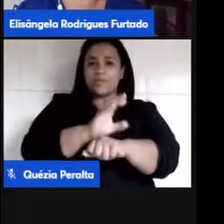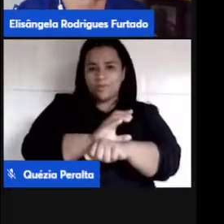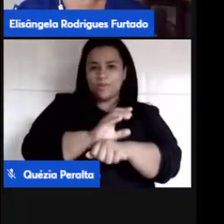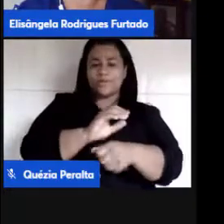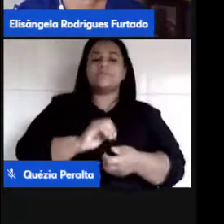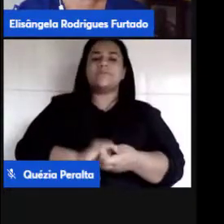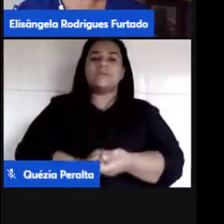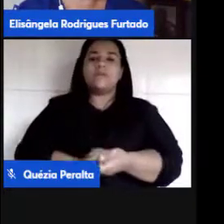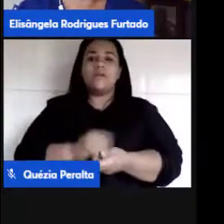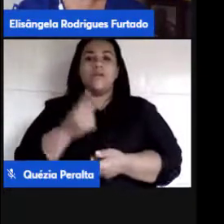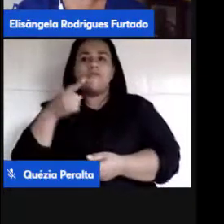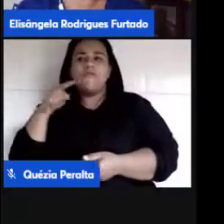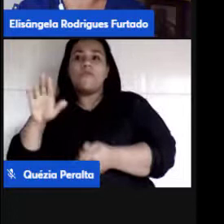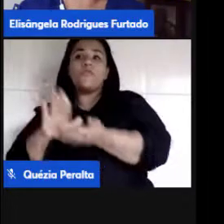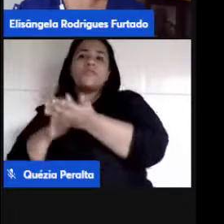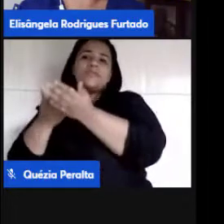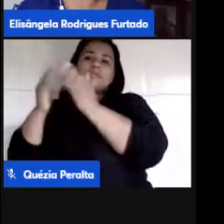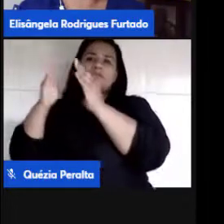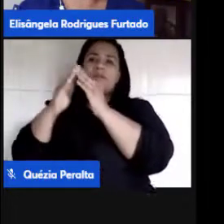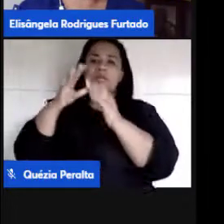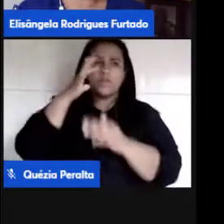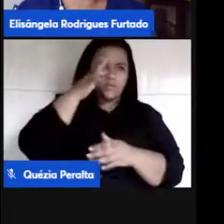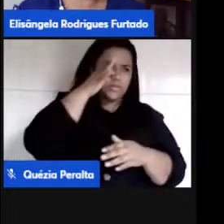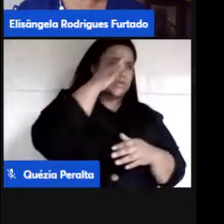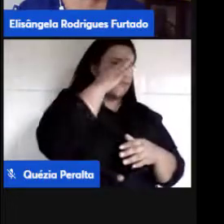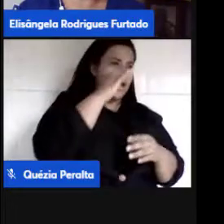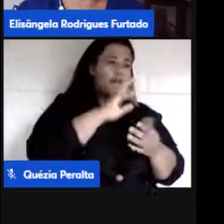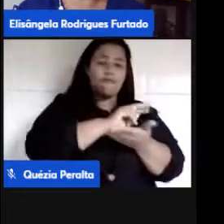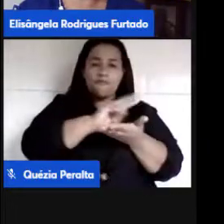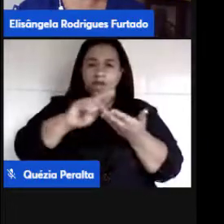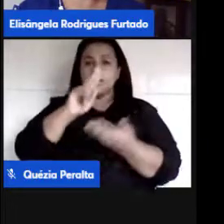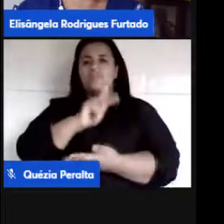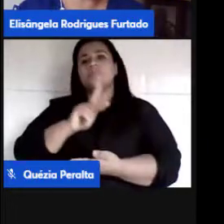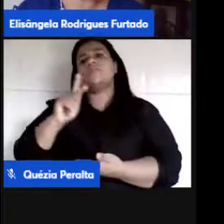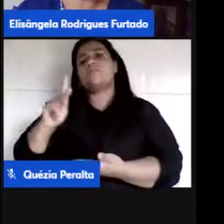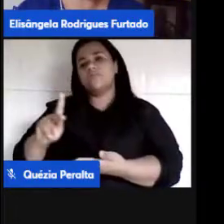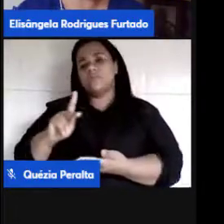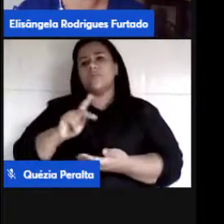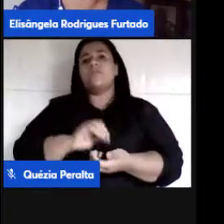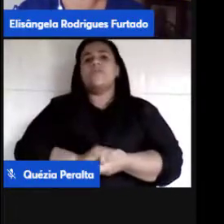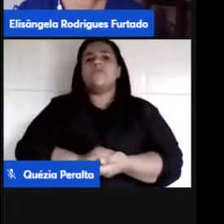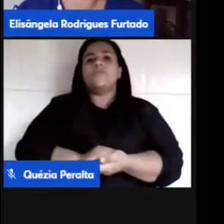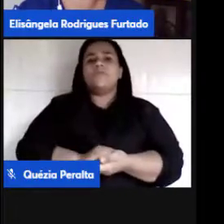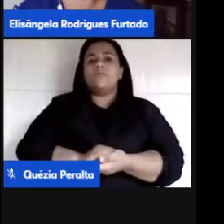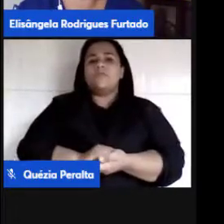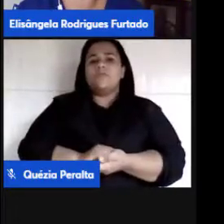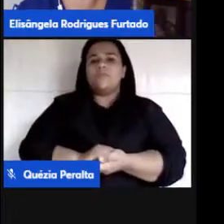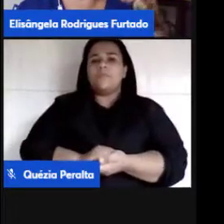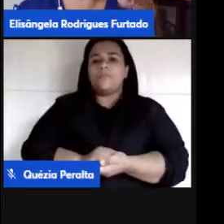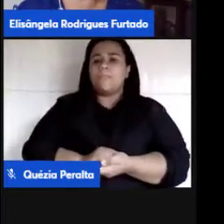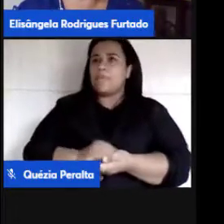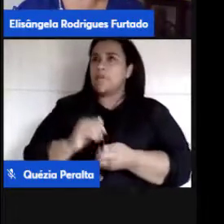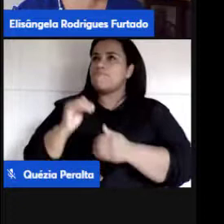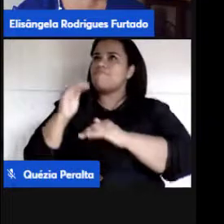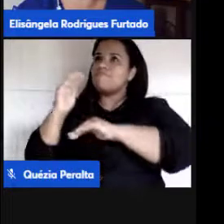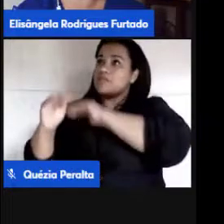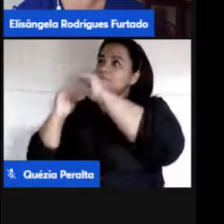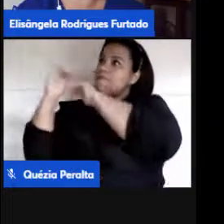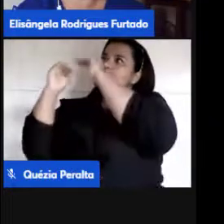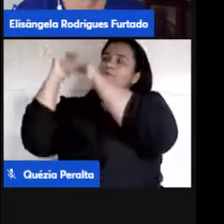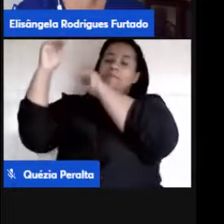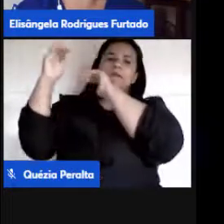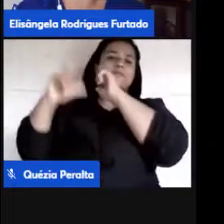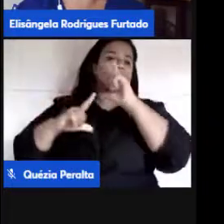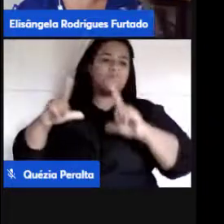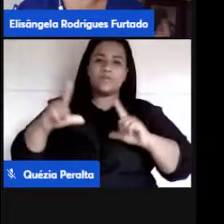o que está acontecendo. E muitos professores têm demonstrado o quê? Uma superação no trabalho, uma melhora no seu